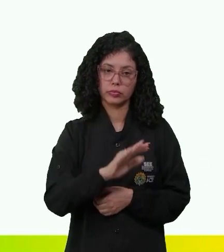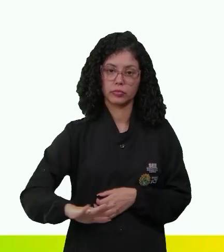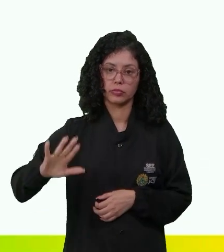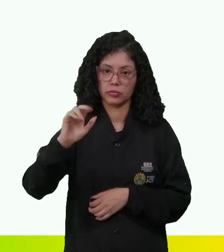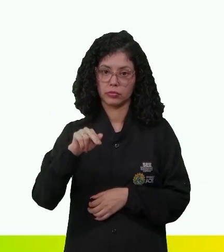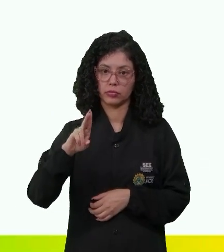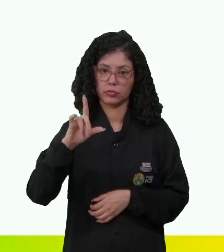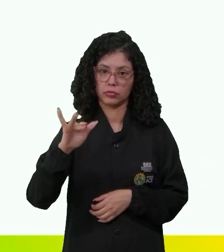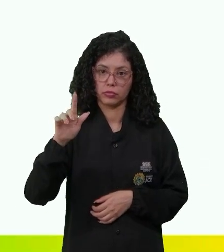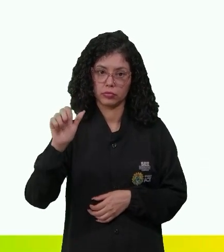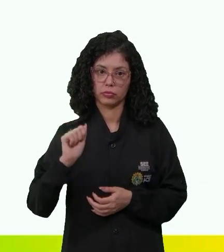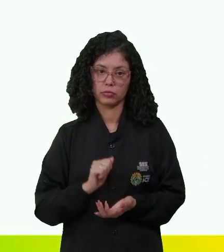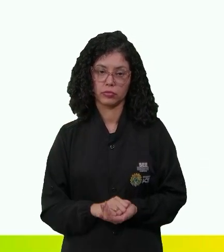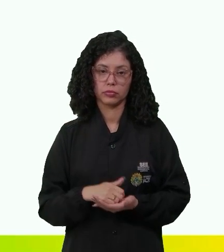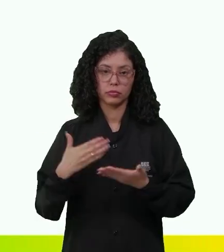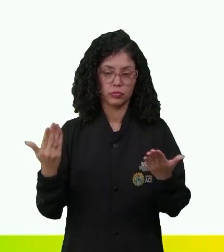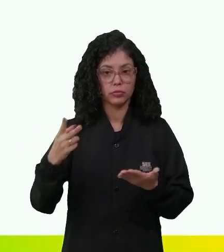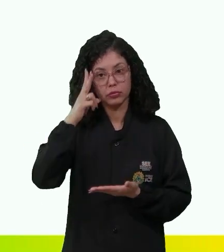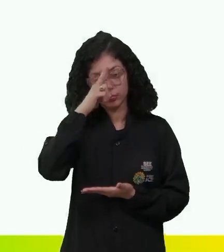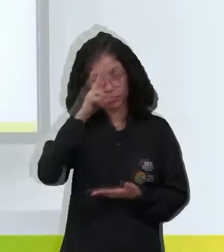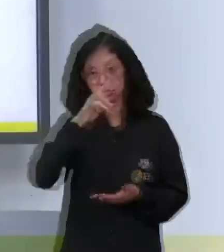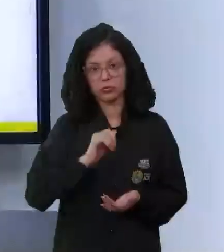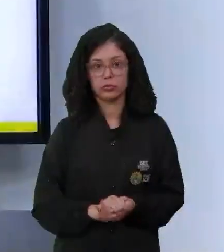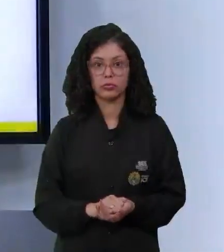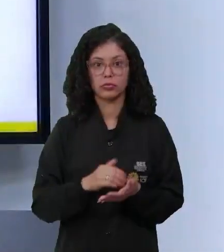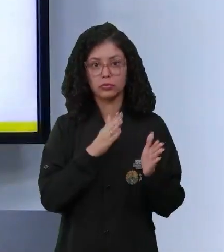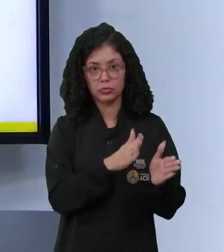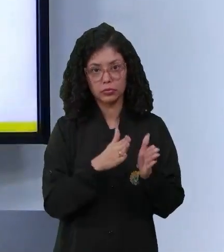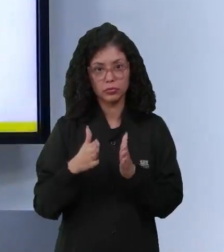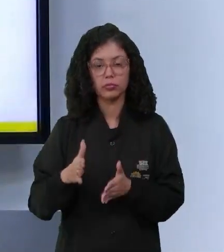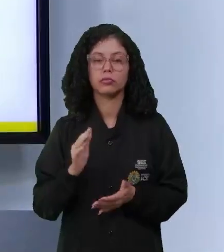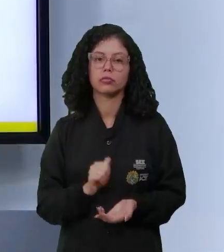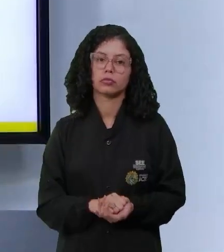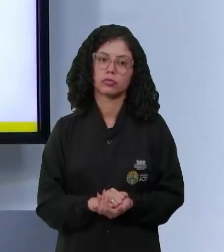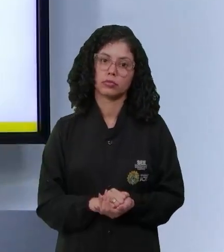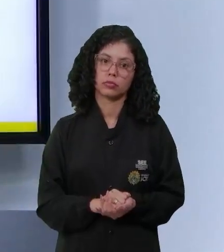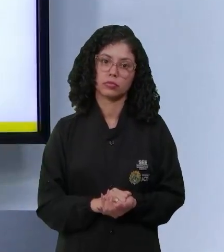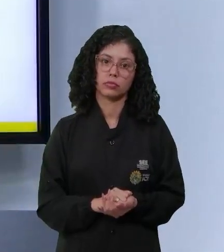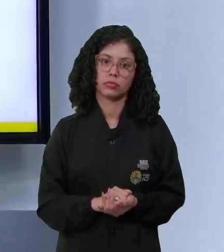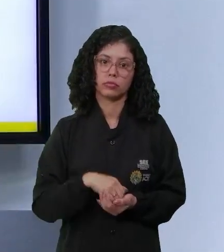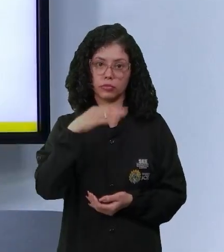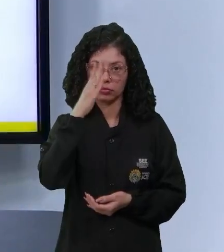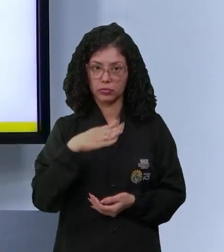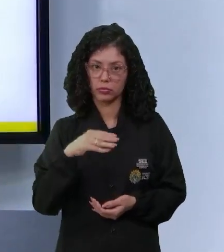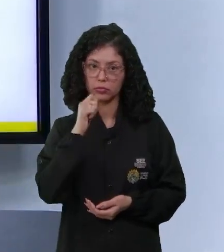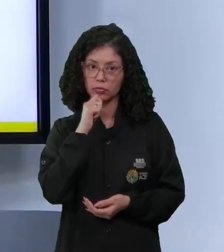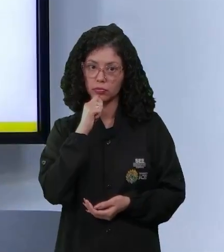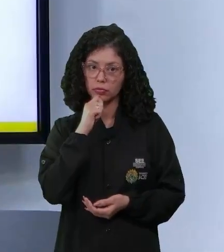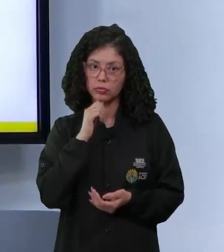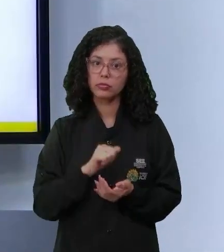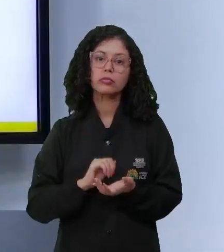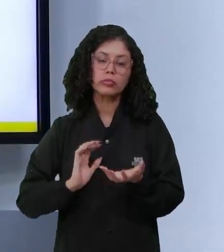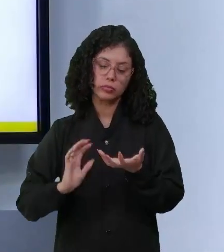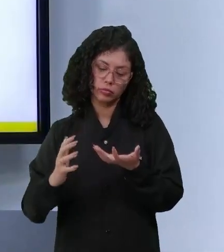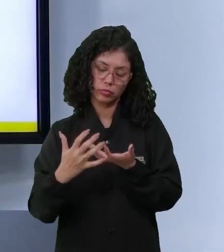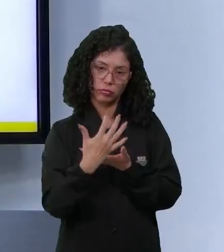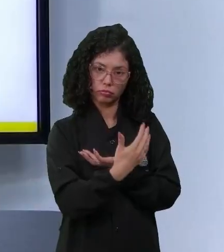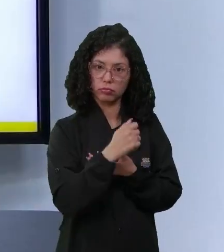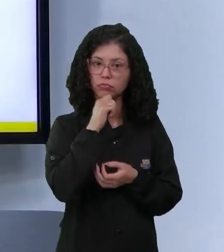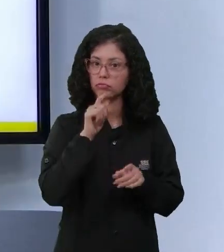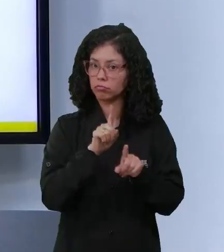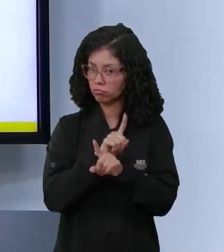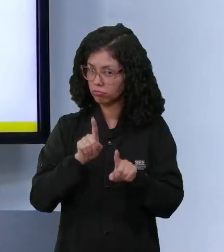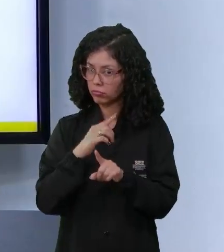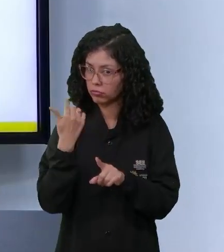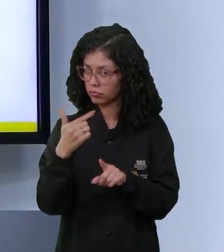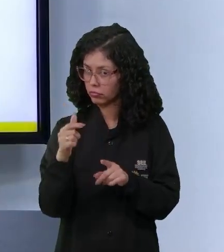nação unificada. Vale lembrar, gente, que nesse período o território brasileiro, as fronteiras do território brasileiro ainda